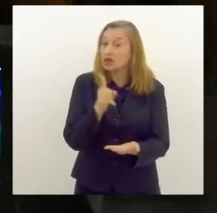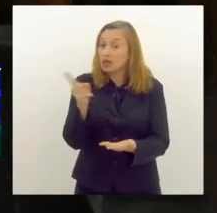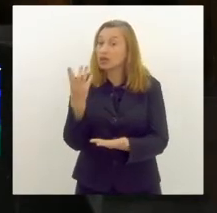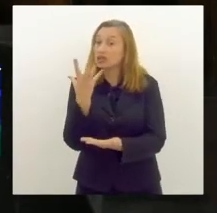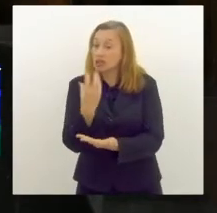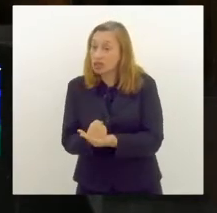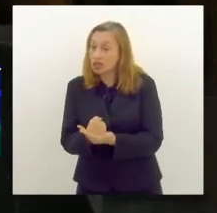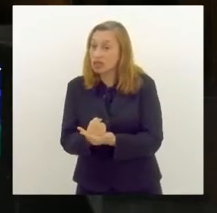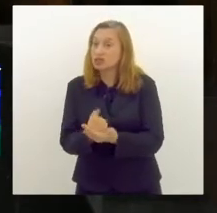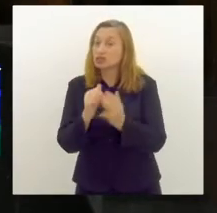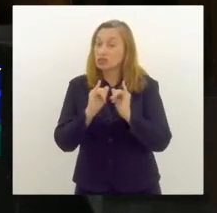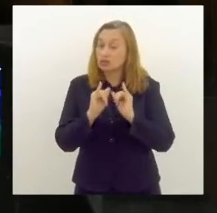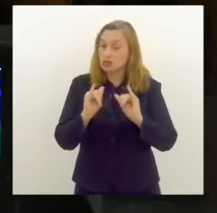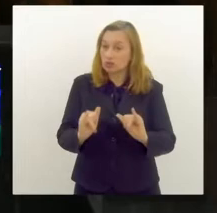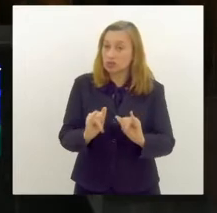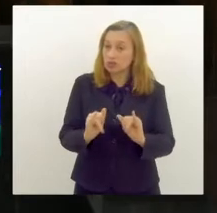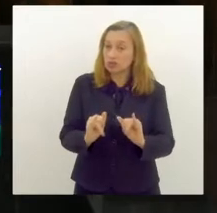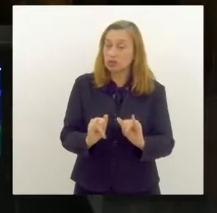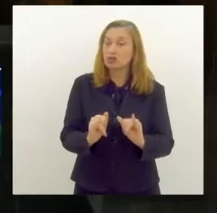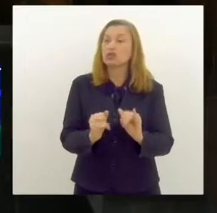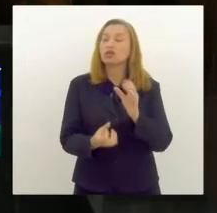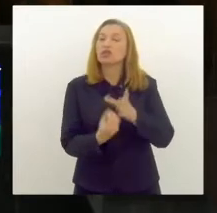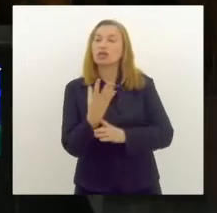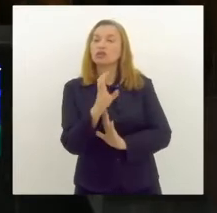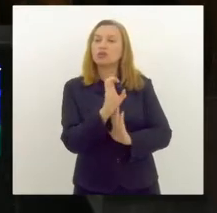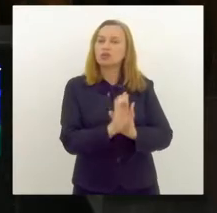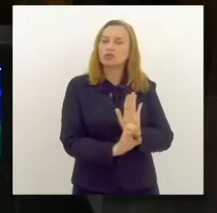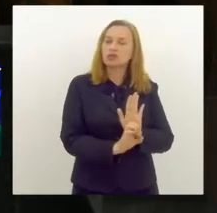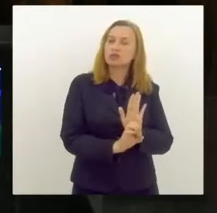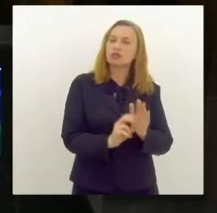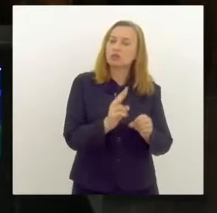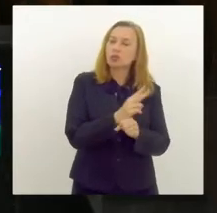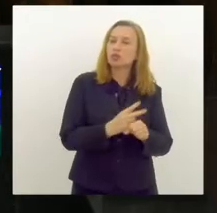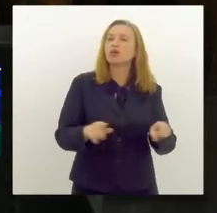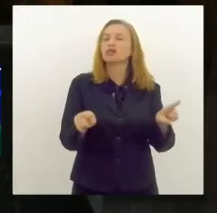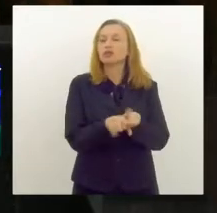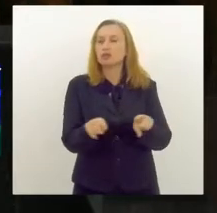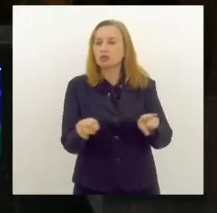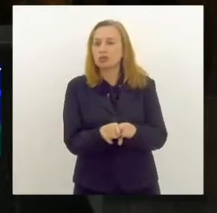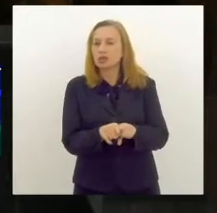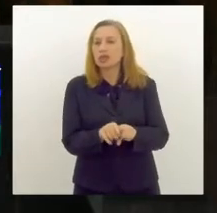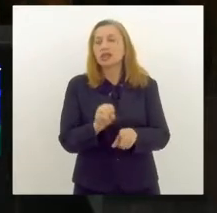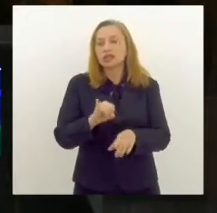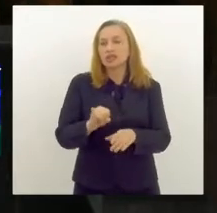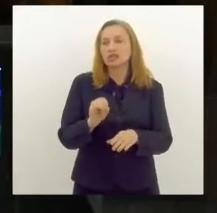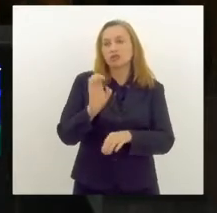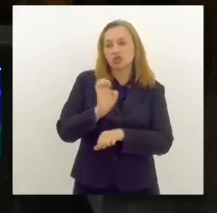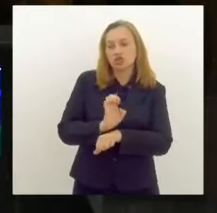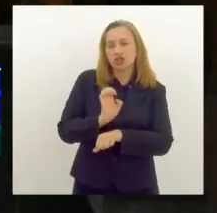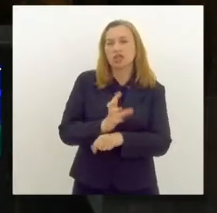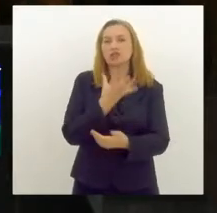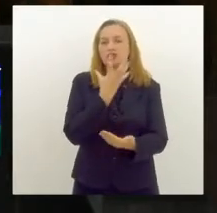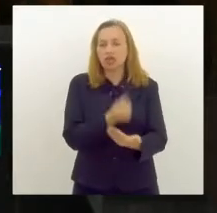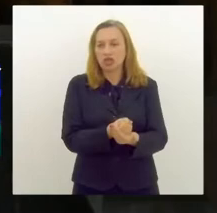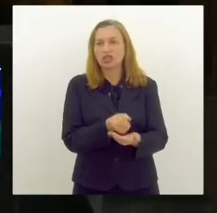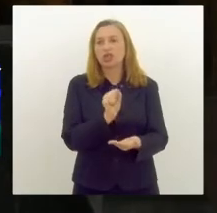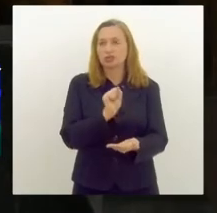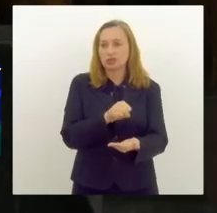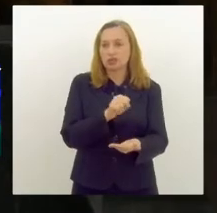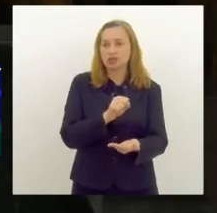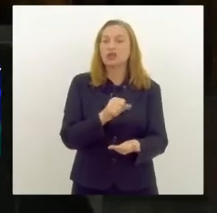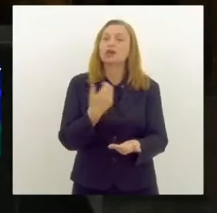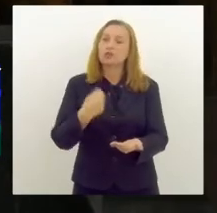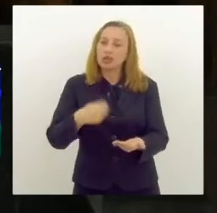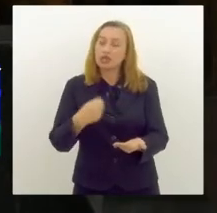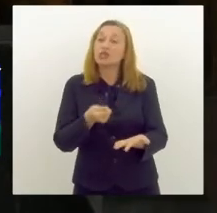seja publicizado. A gente fez emendas buscando também, já que se o Estado vier a fazer um cadastro, ele tem também